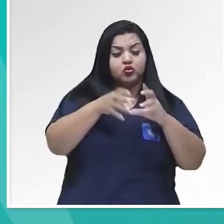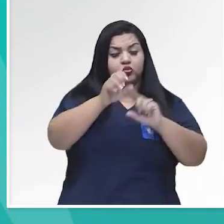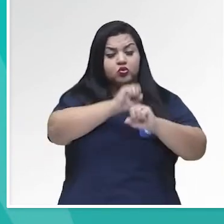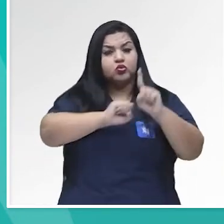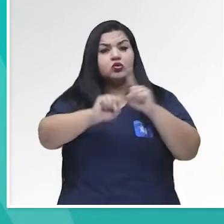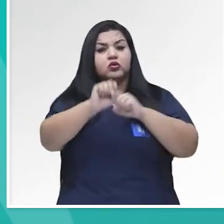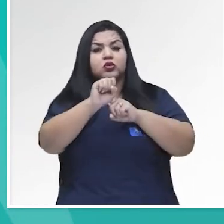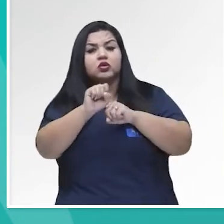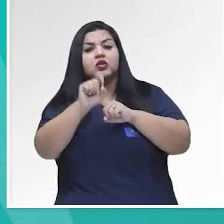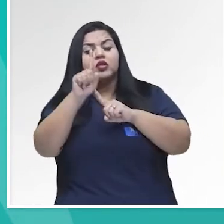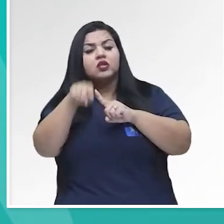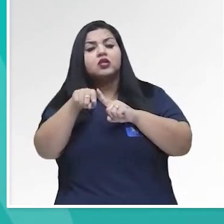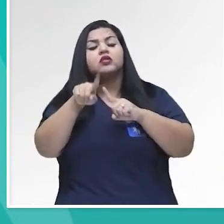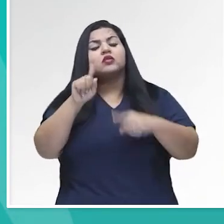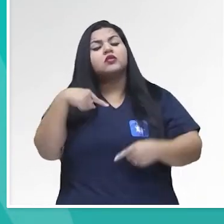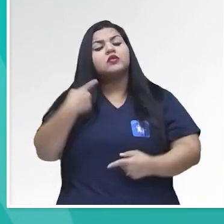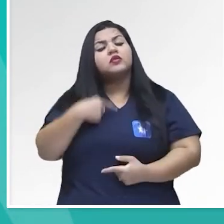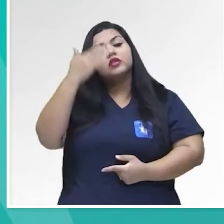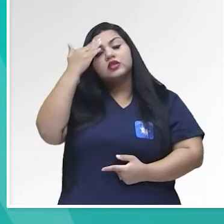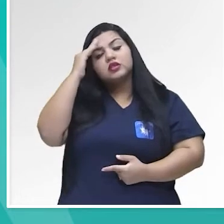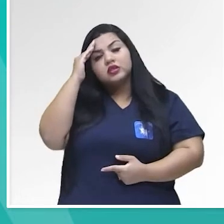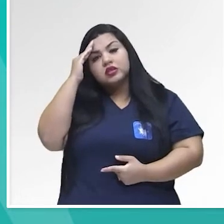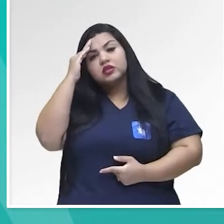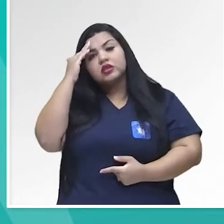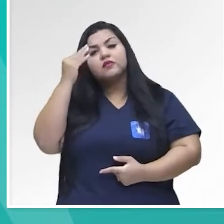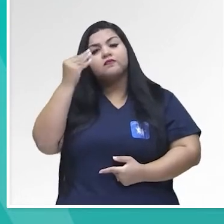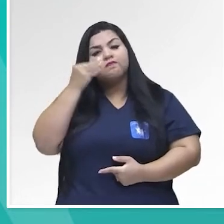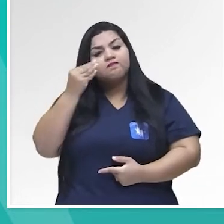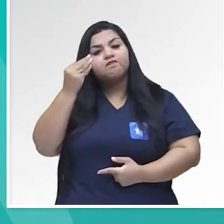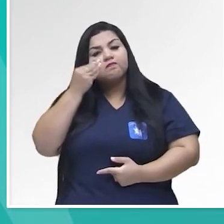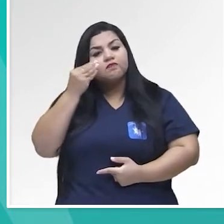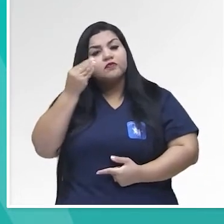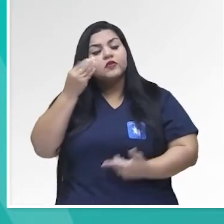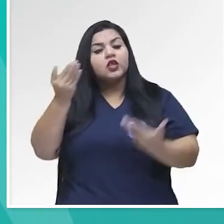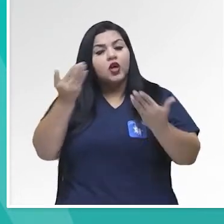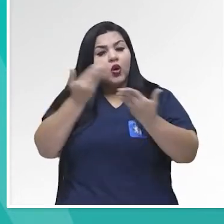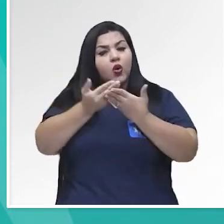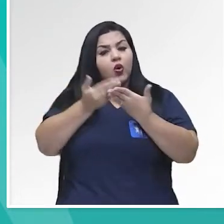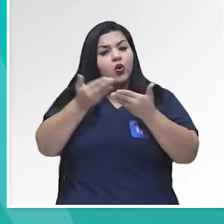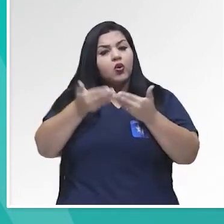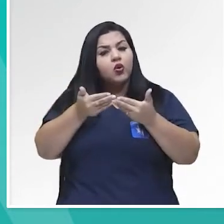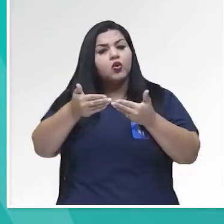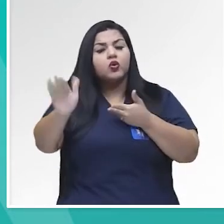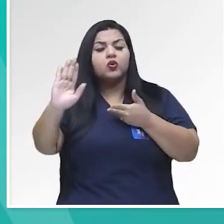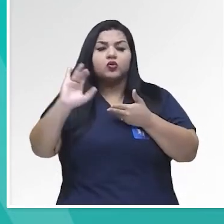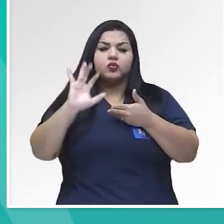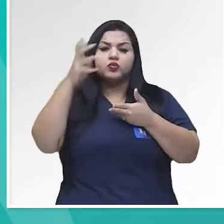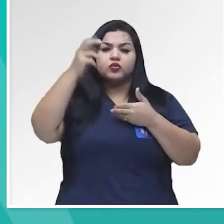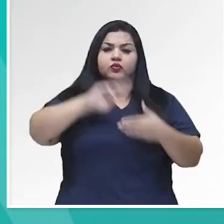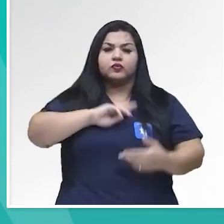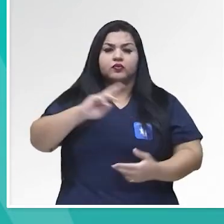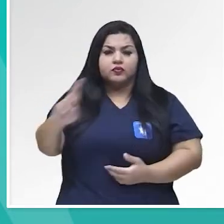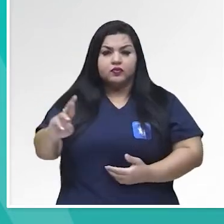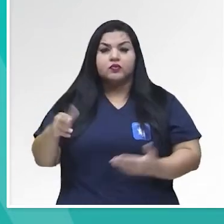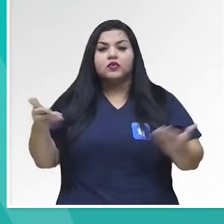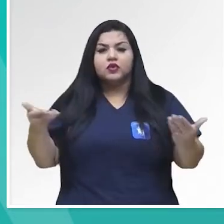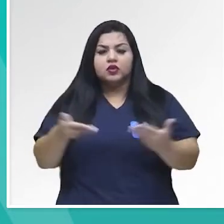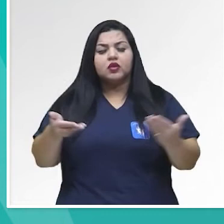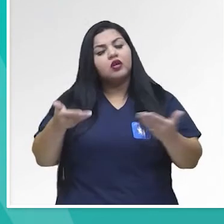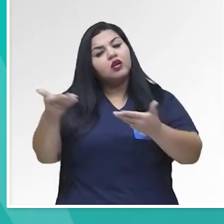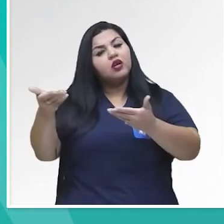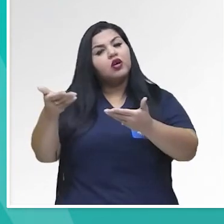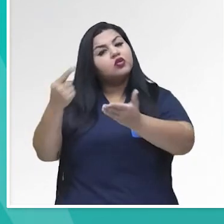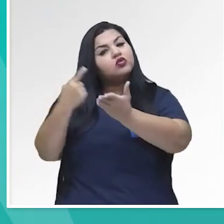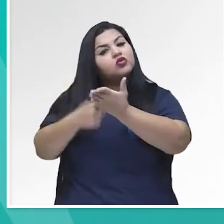E é nisso que a gente vai tentar entender, no decorrer desta aula, o fenômeno religioso. E agora eu te convido para ver